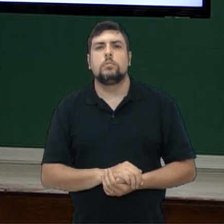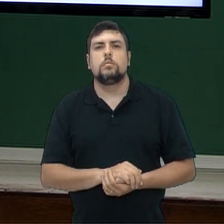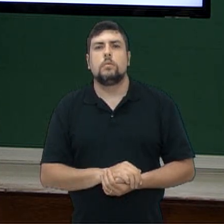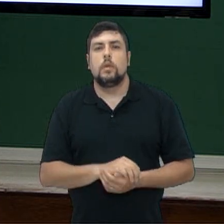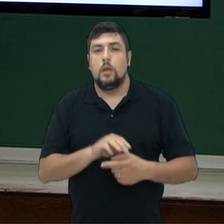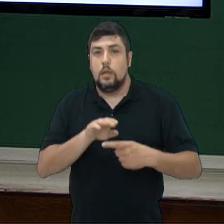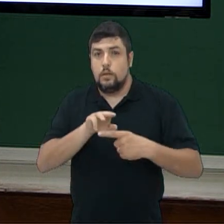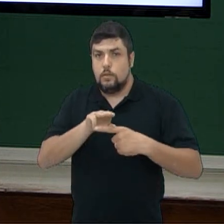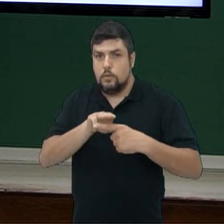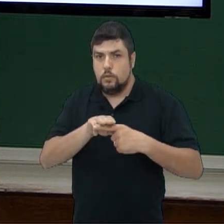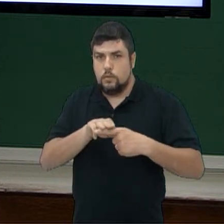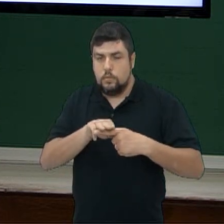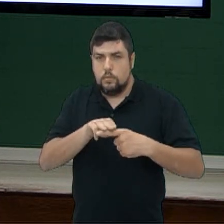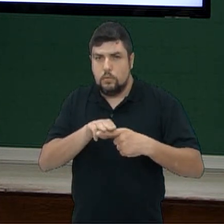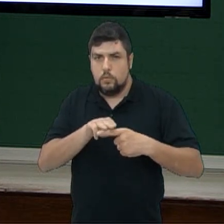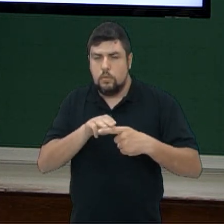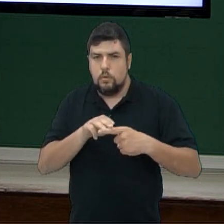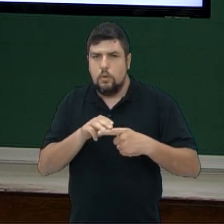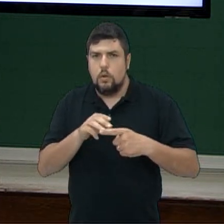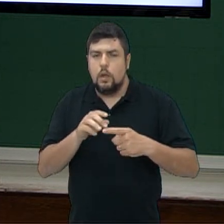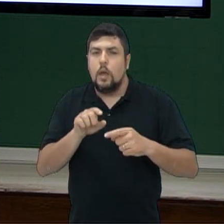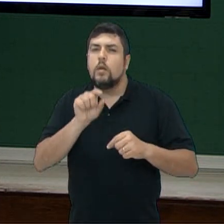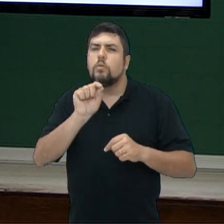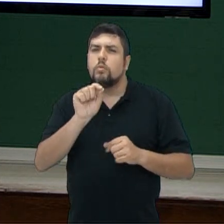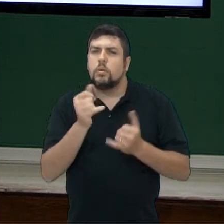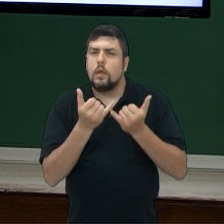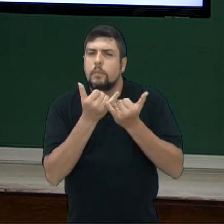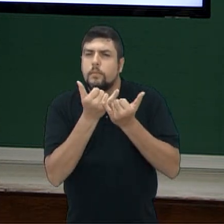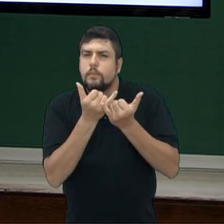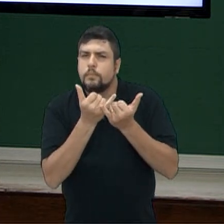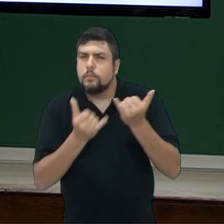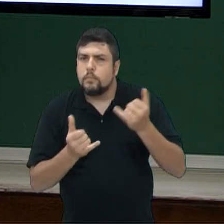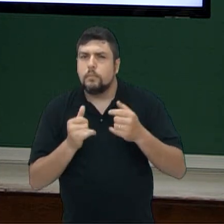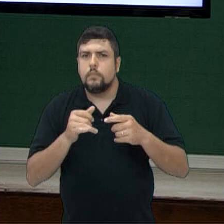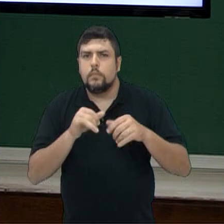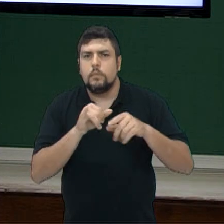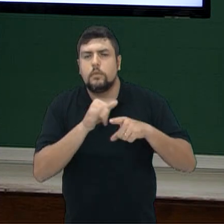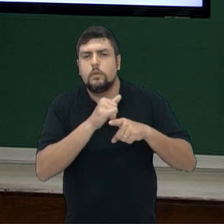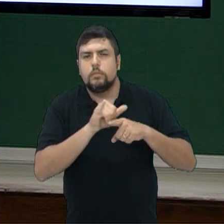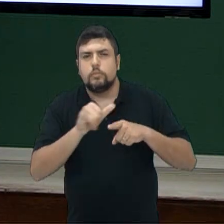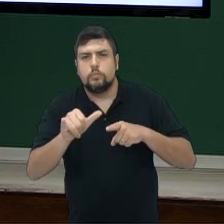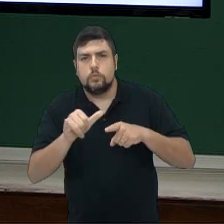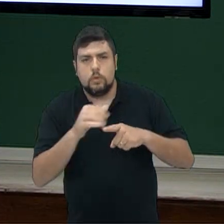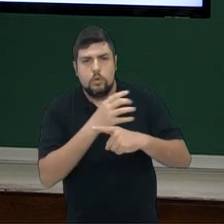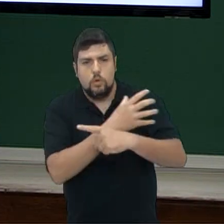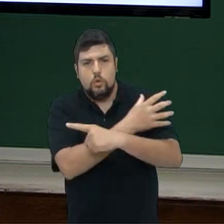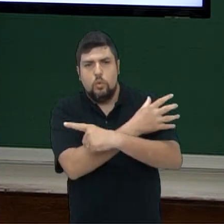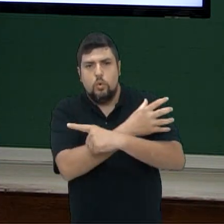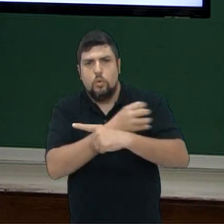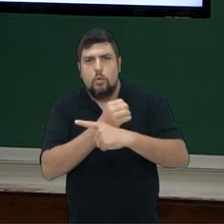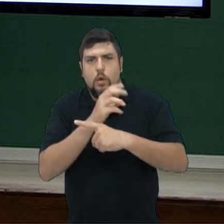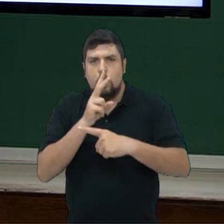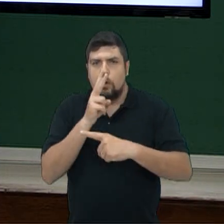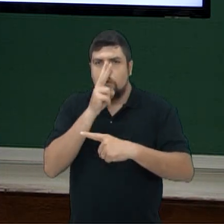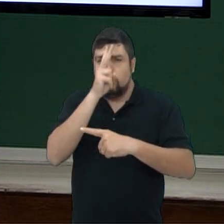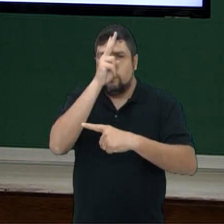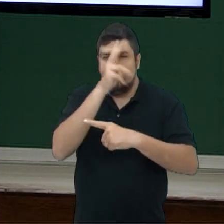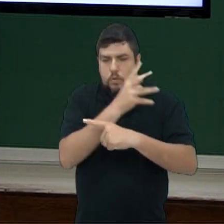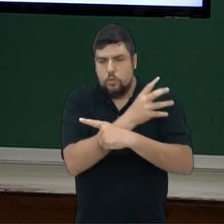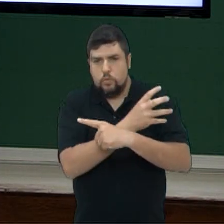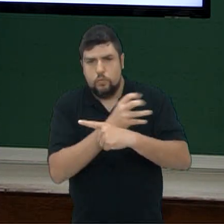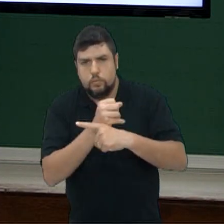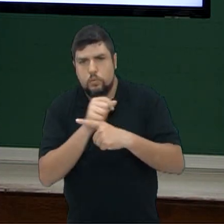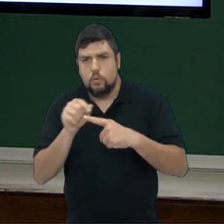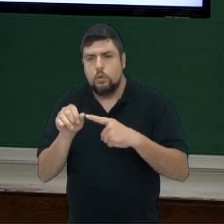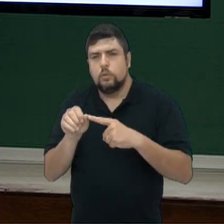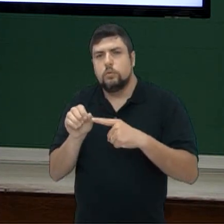No caso, ele é um semicondutor, é um semicondutor modificado, né? Um semicondutor, né? Ele está entre os